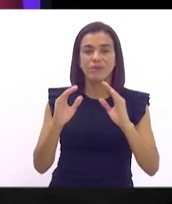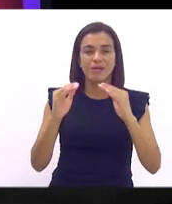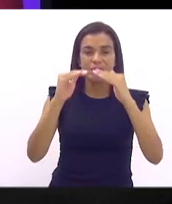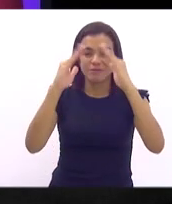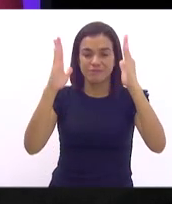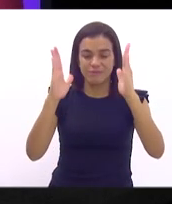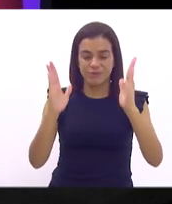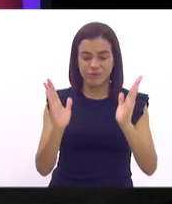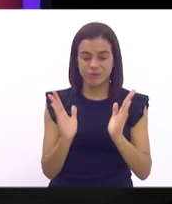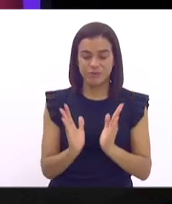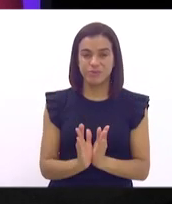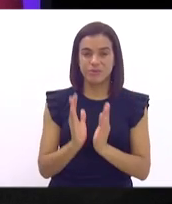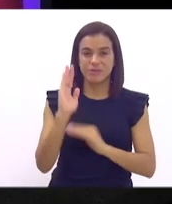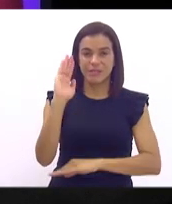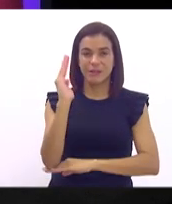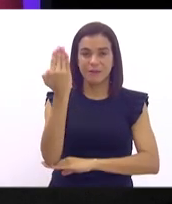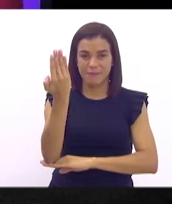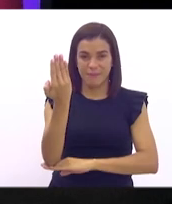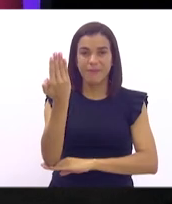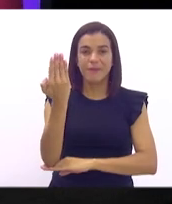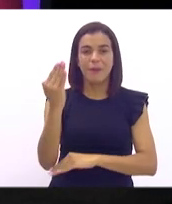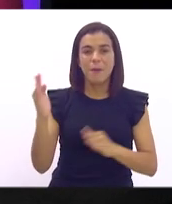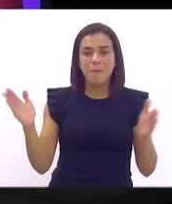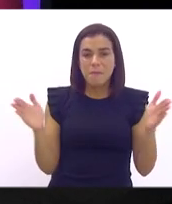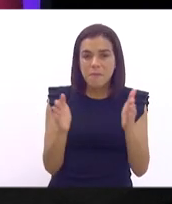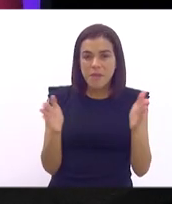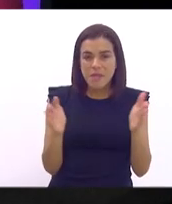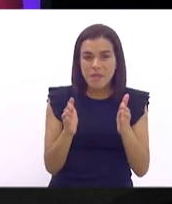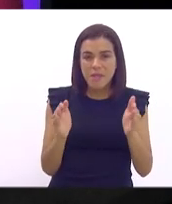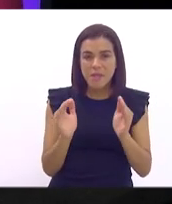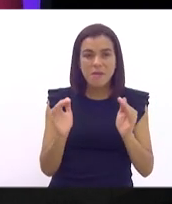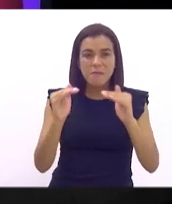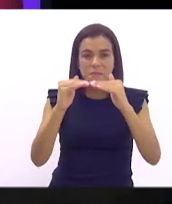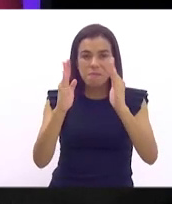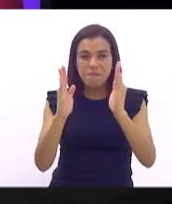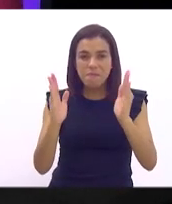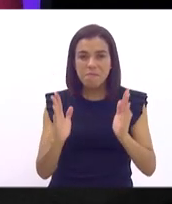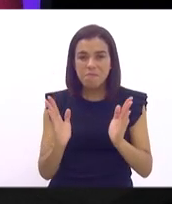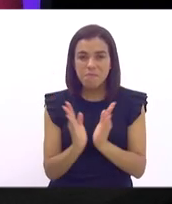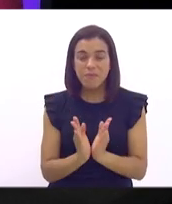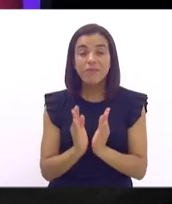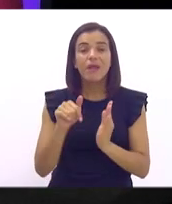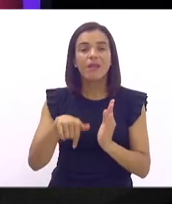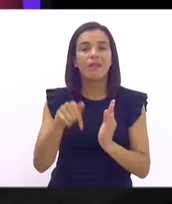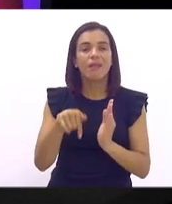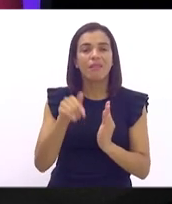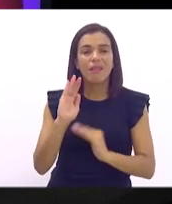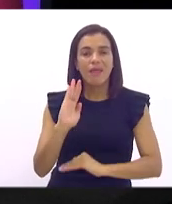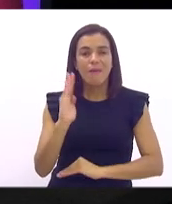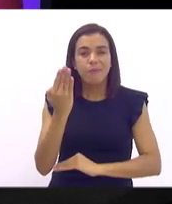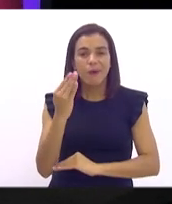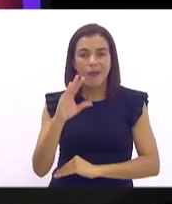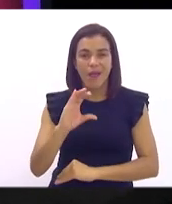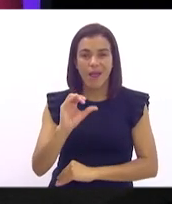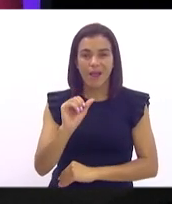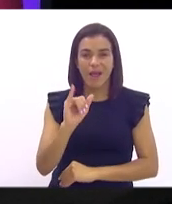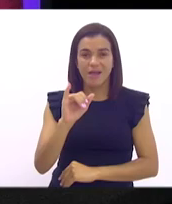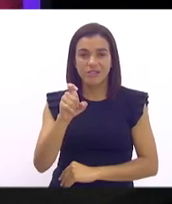de um caixão pequeno, enfim, como é que a gente fala isso? De uma miniatura e outras mini-miniaturas,